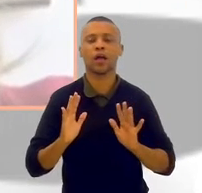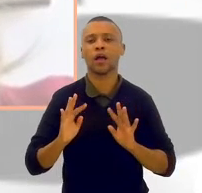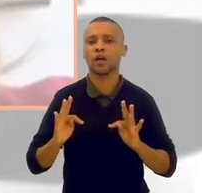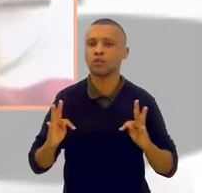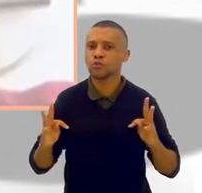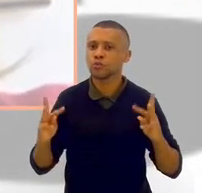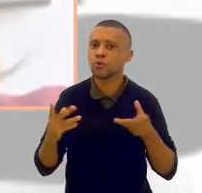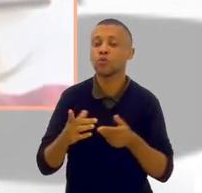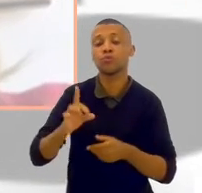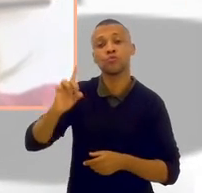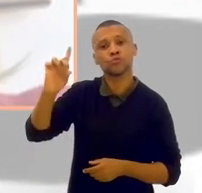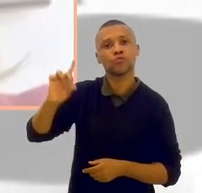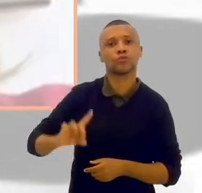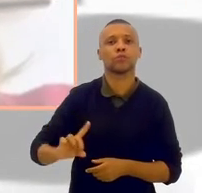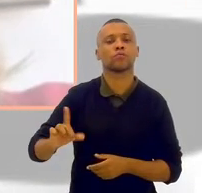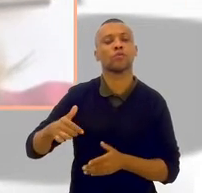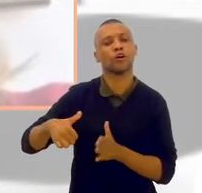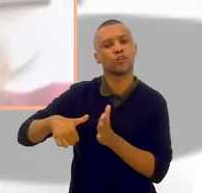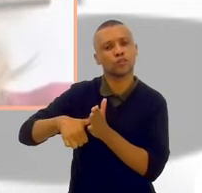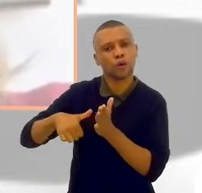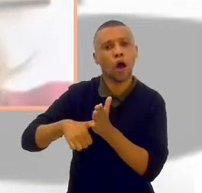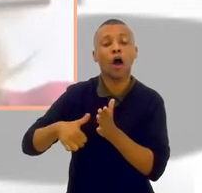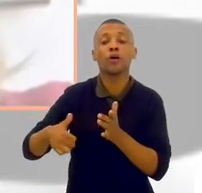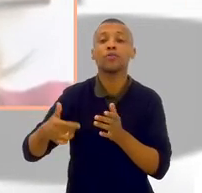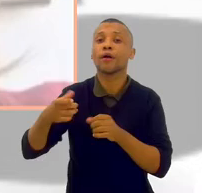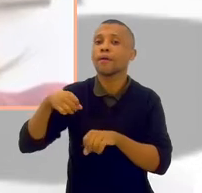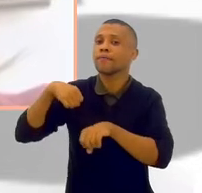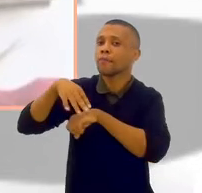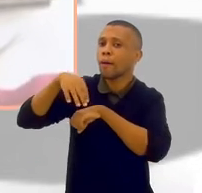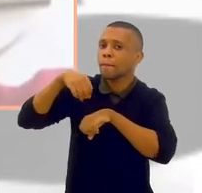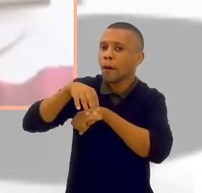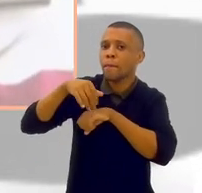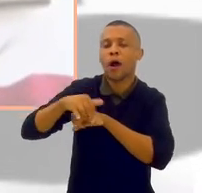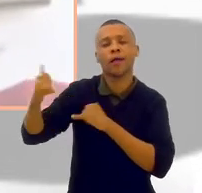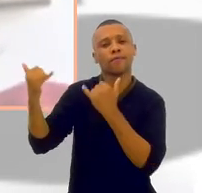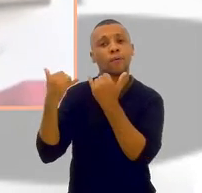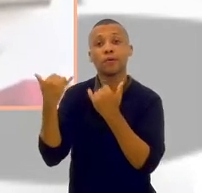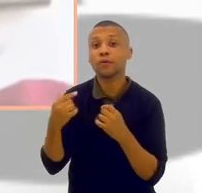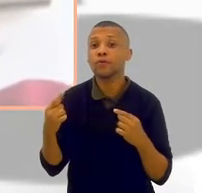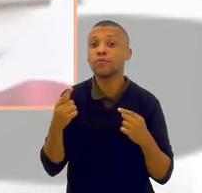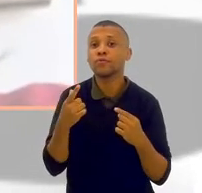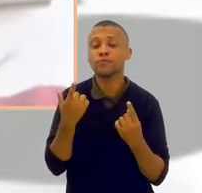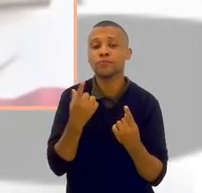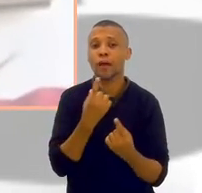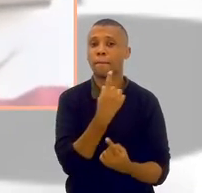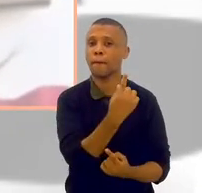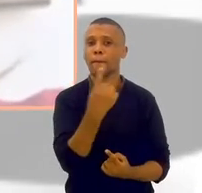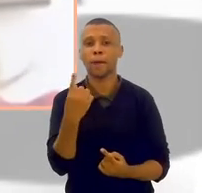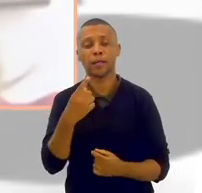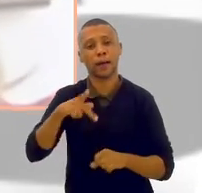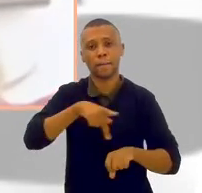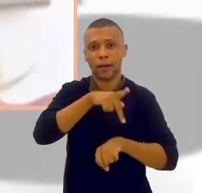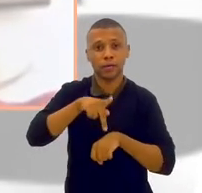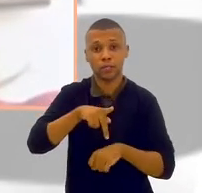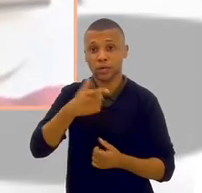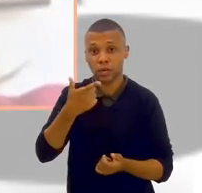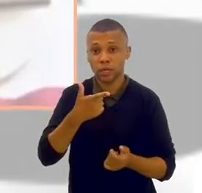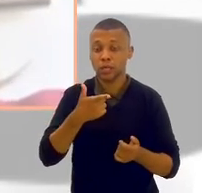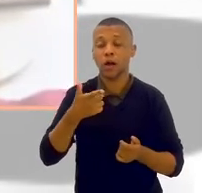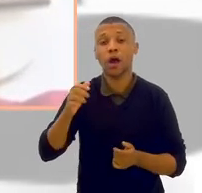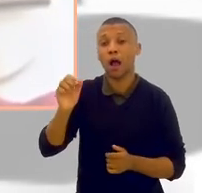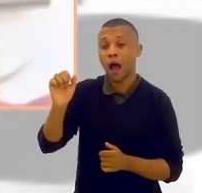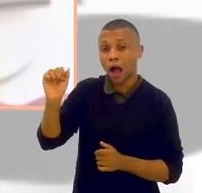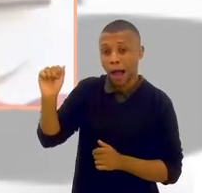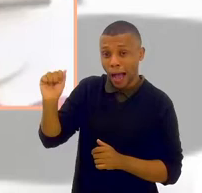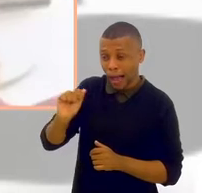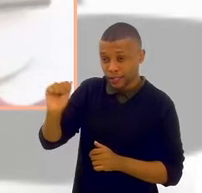todos os nossos diretores. E trazendo informações do país em que eles estavam. Eles são brasileiros, né? Só